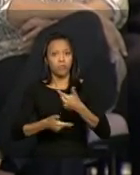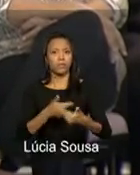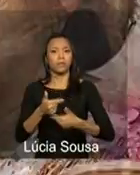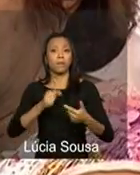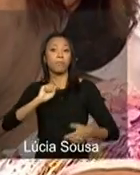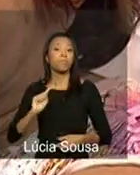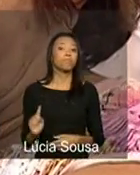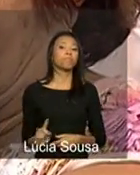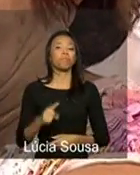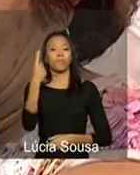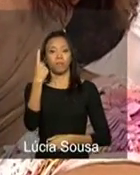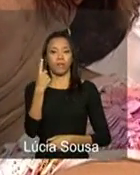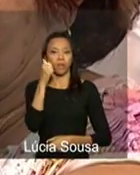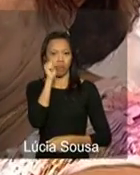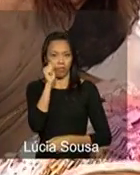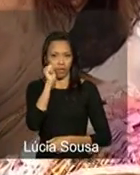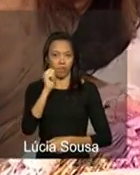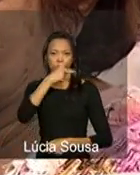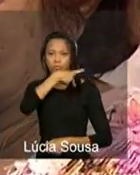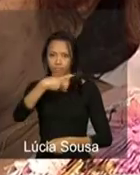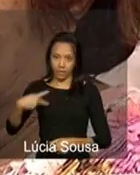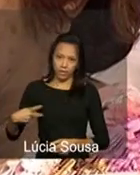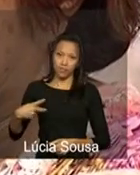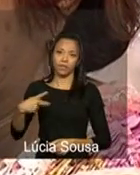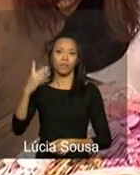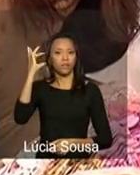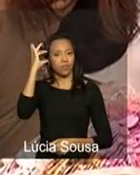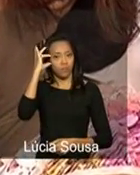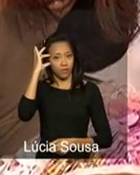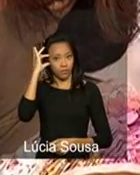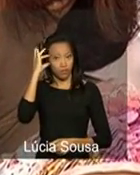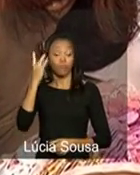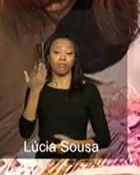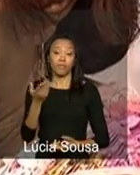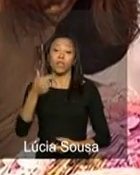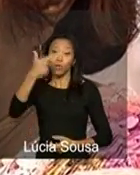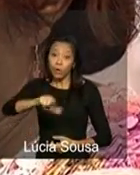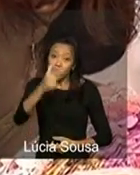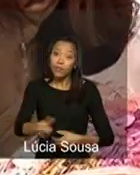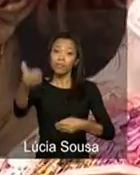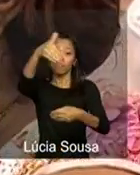primeira mulher presidenta reeleita no Brasil.